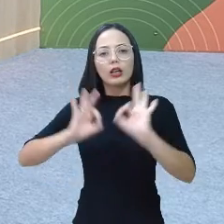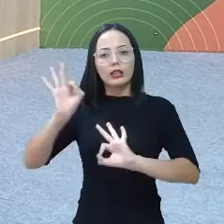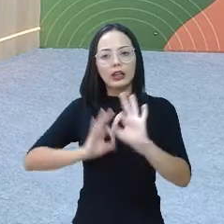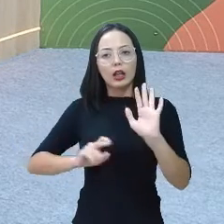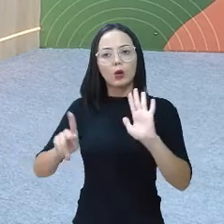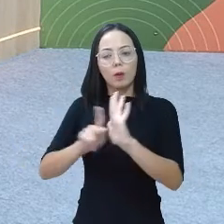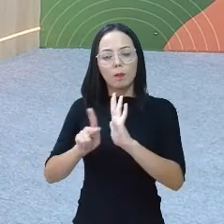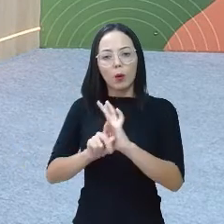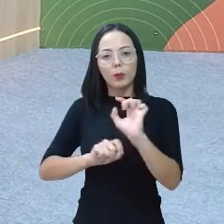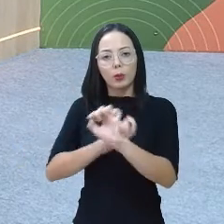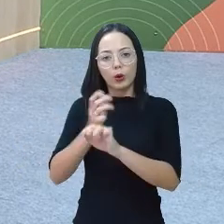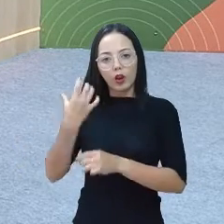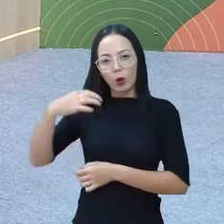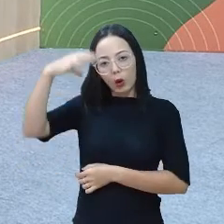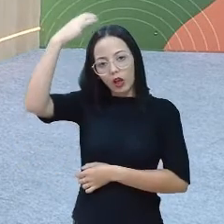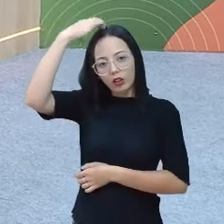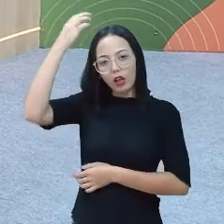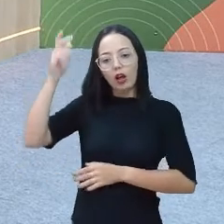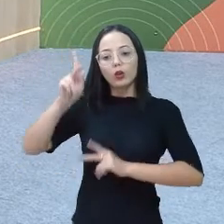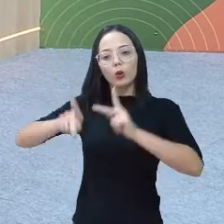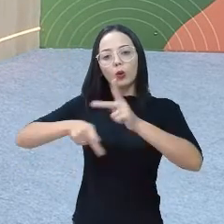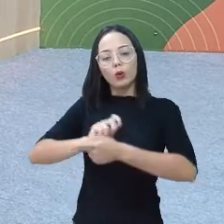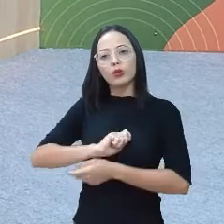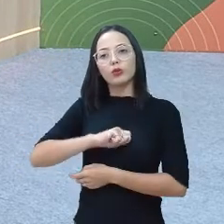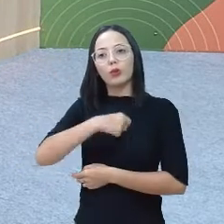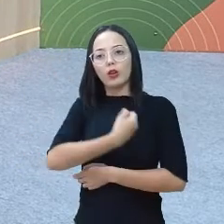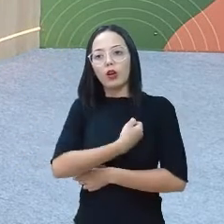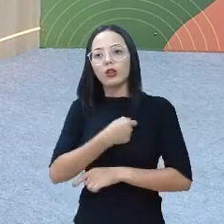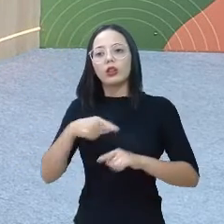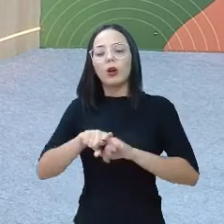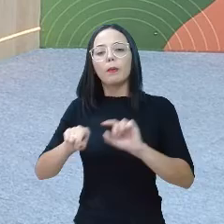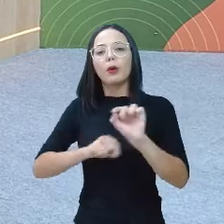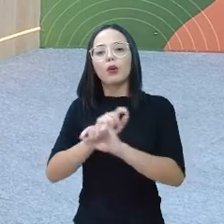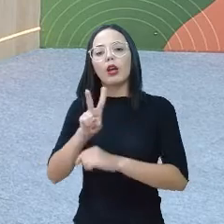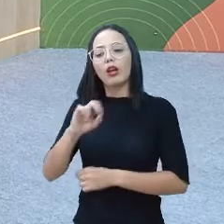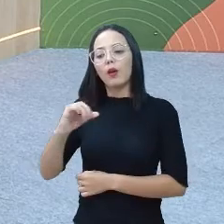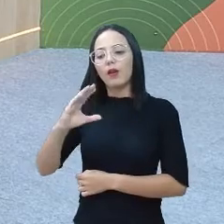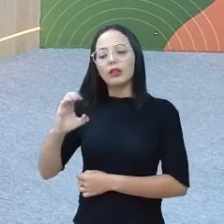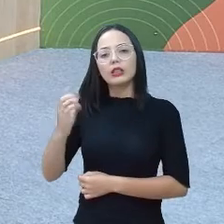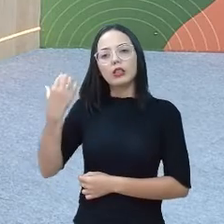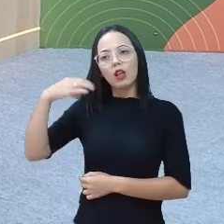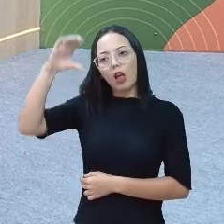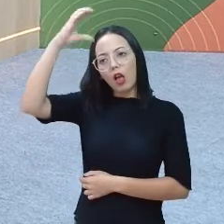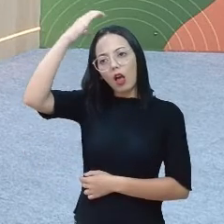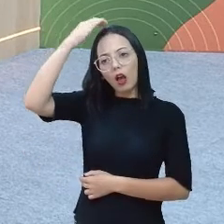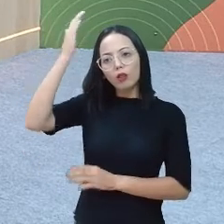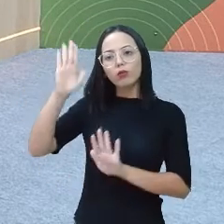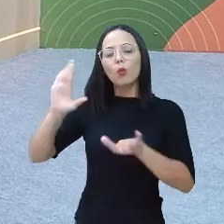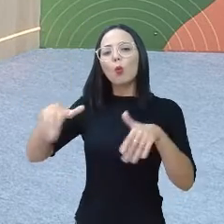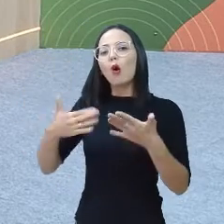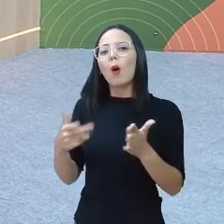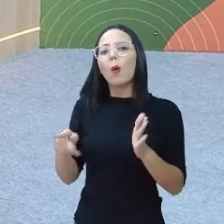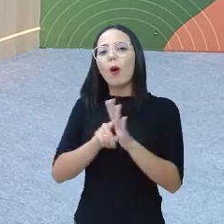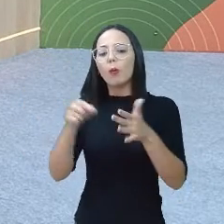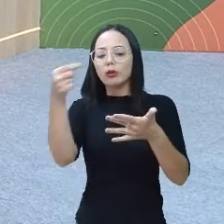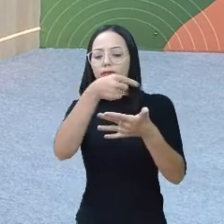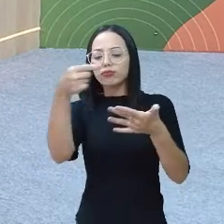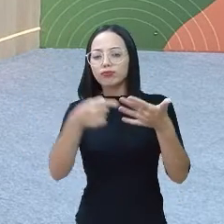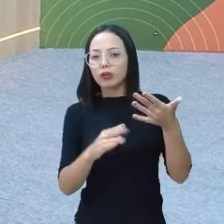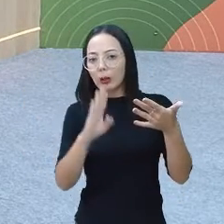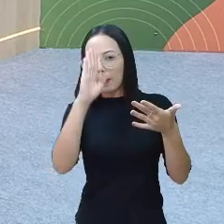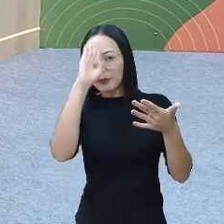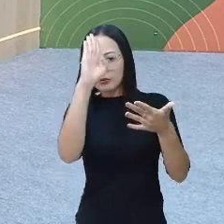dessa vez pela coroa espanhola, introduzindo os chamados vice-reinos. Então, qual era o critério principal